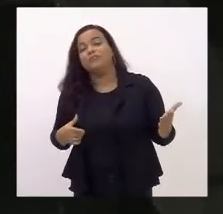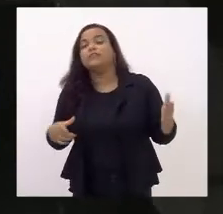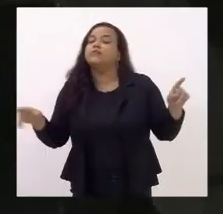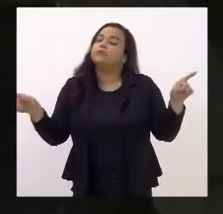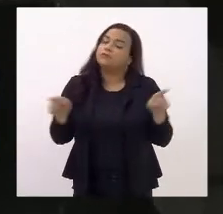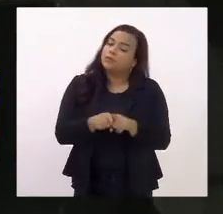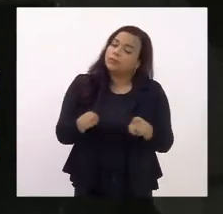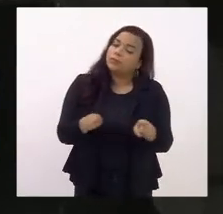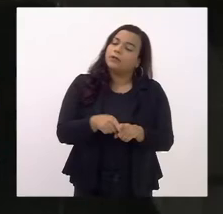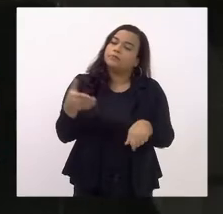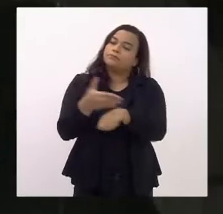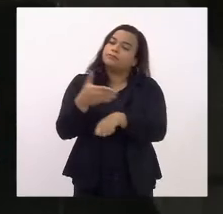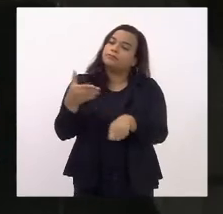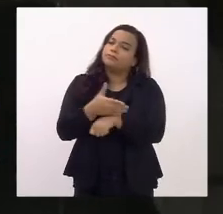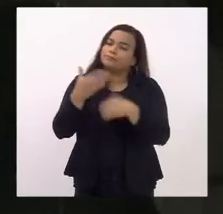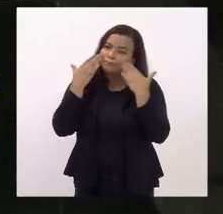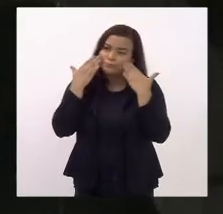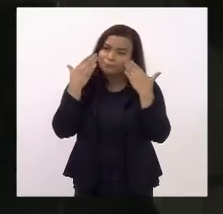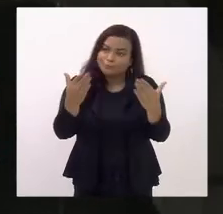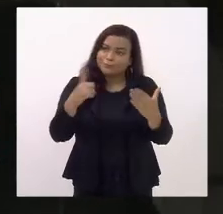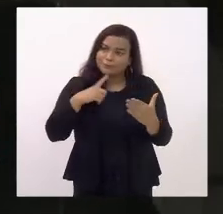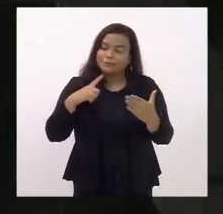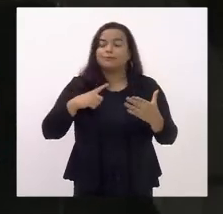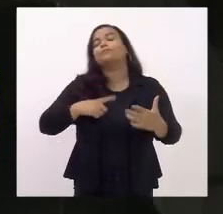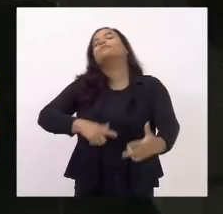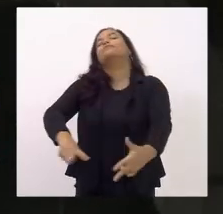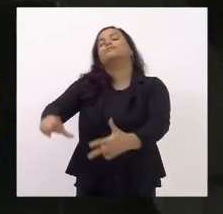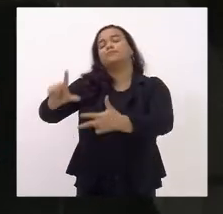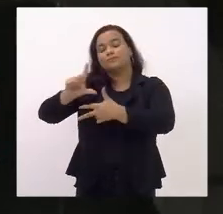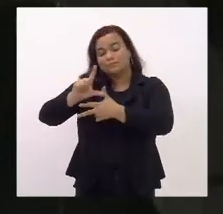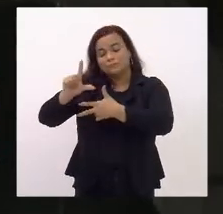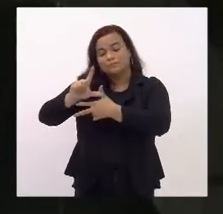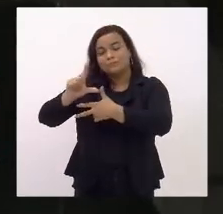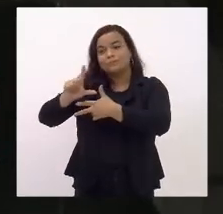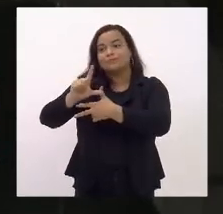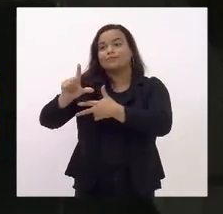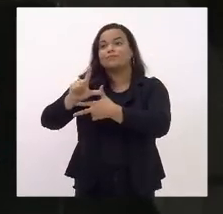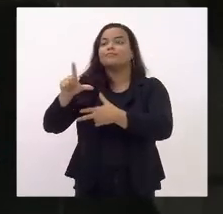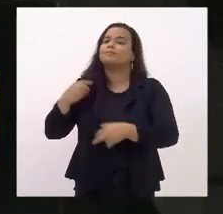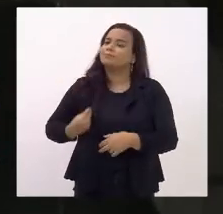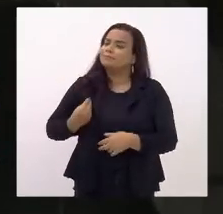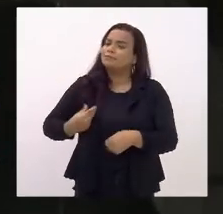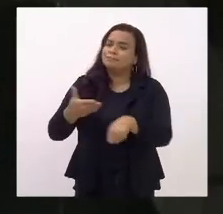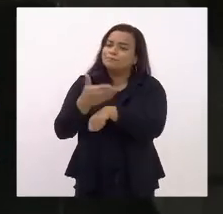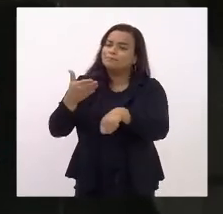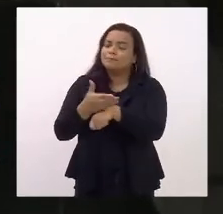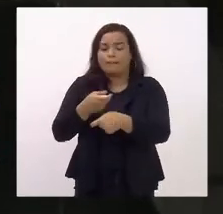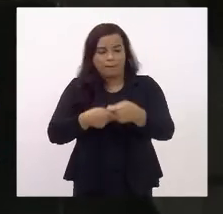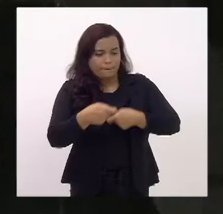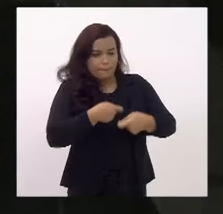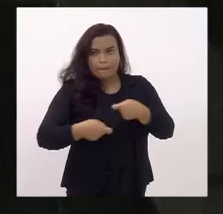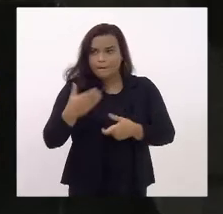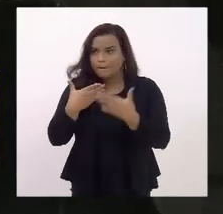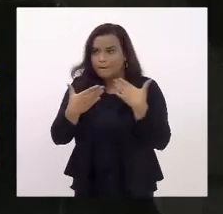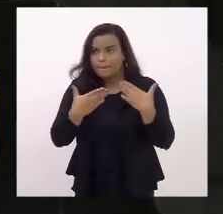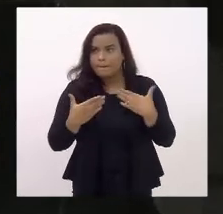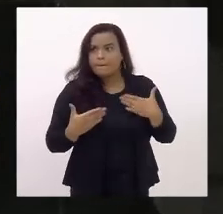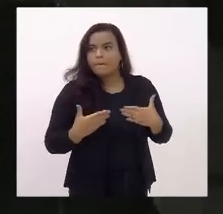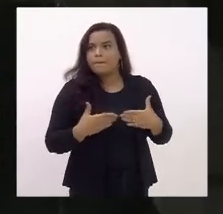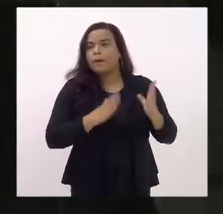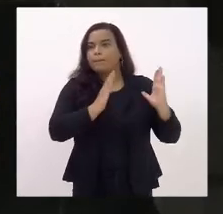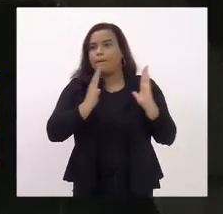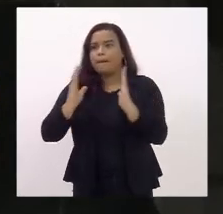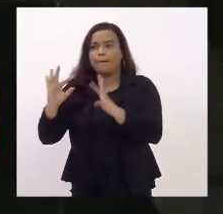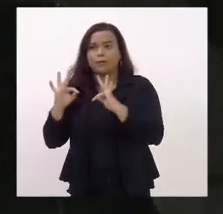tempo, participação destacada do Poder Legislativo, que esteve presente nas negociações em todas as fases. Quero